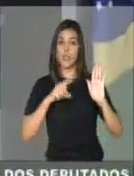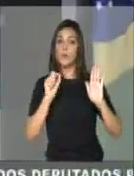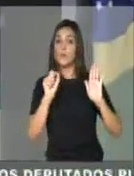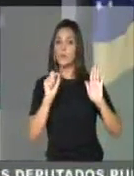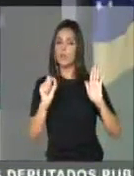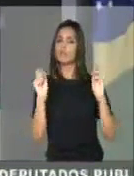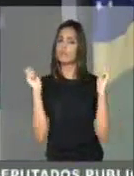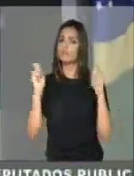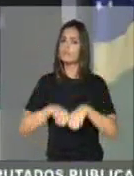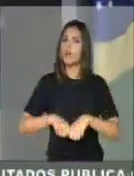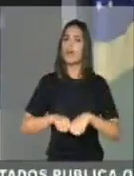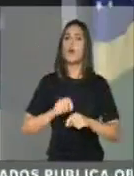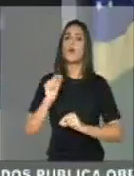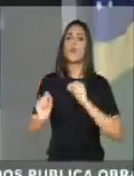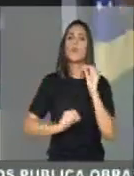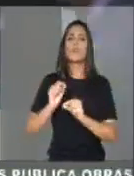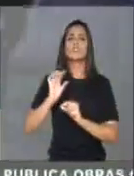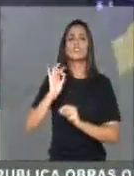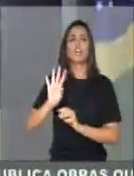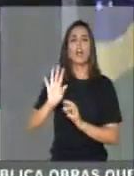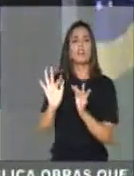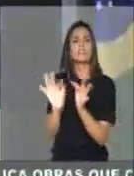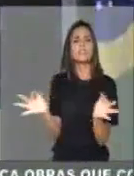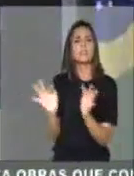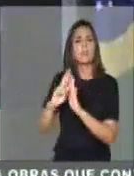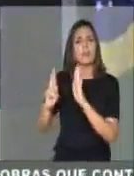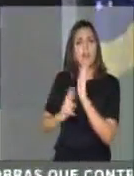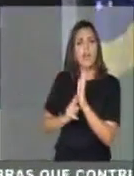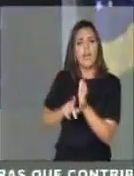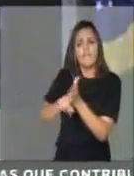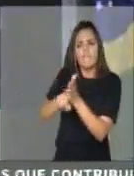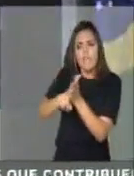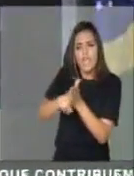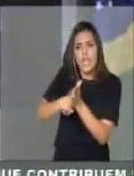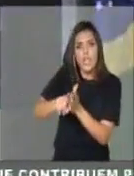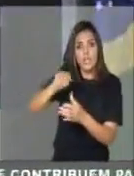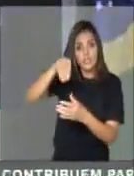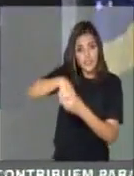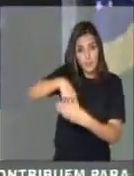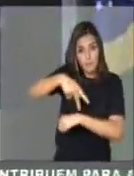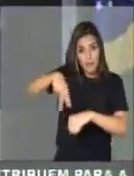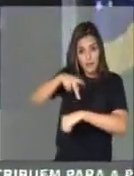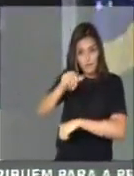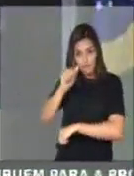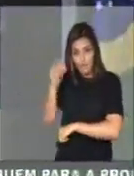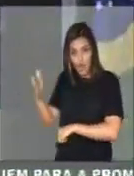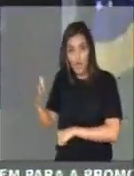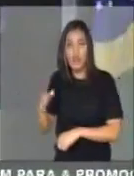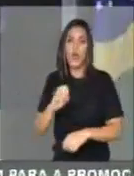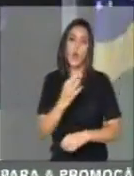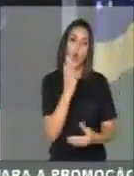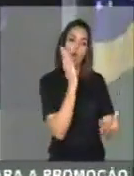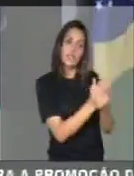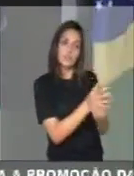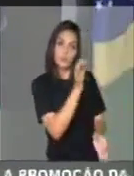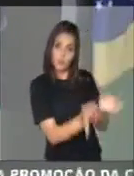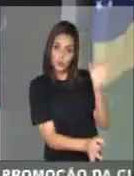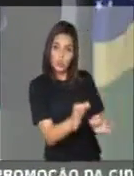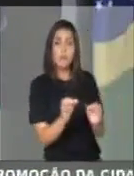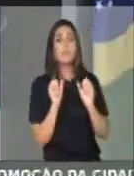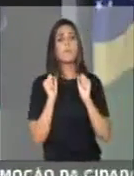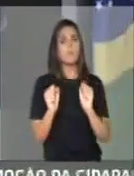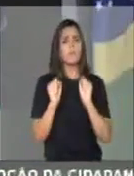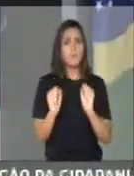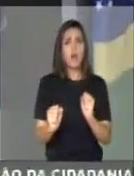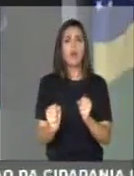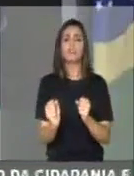contempla a possibilidade de que procedimentos meramente administrativos de investigação em curso em um país estrangeiro, não apenas ações judiciais,